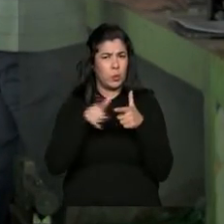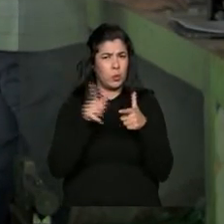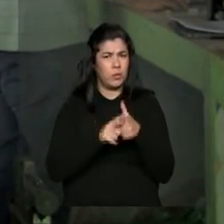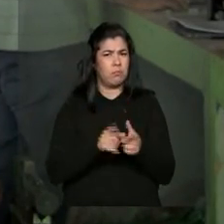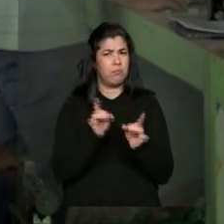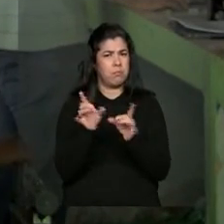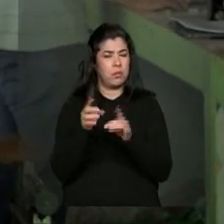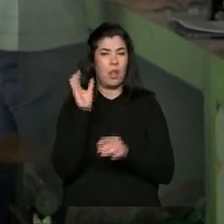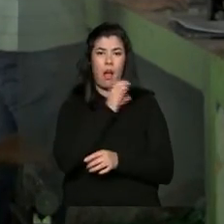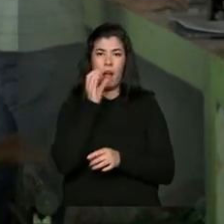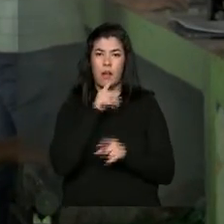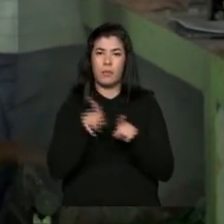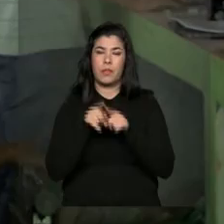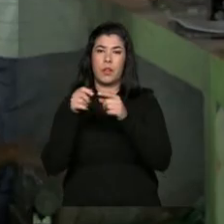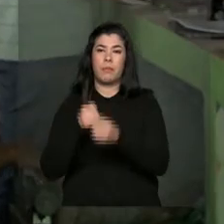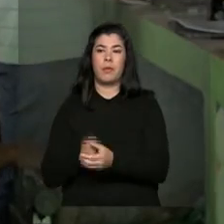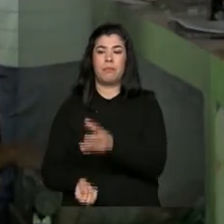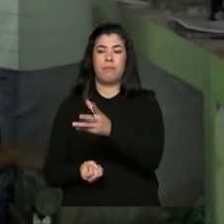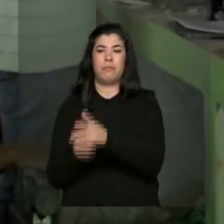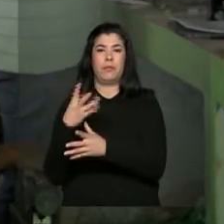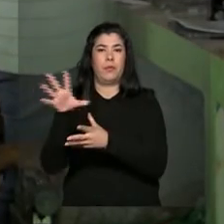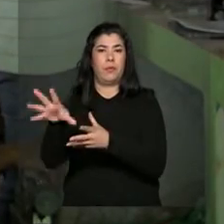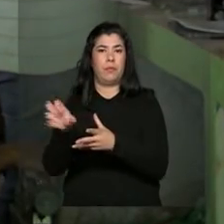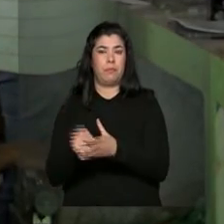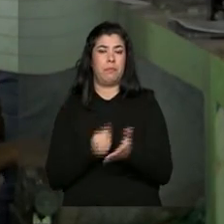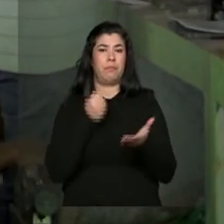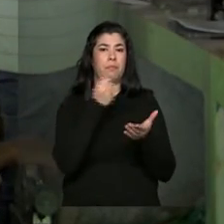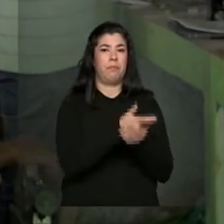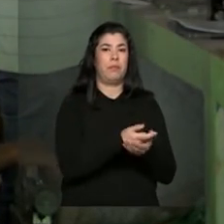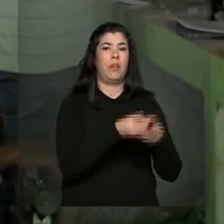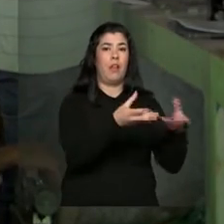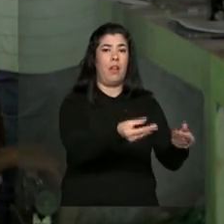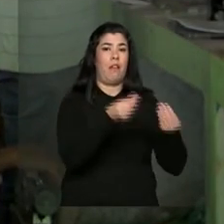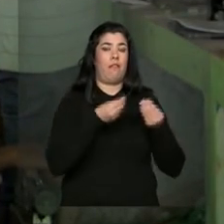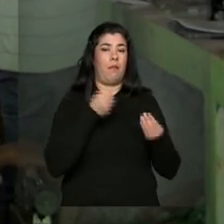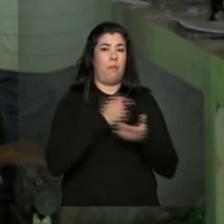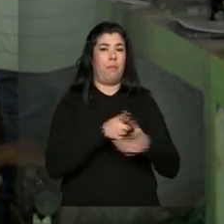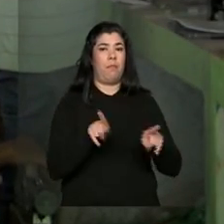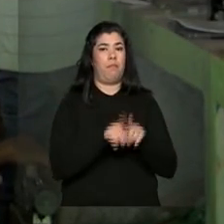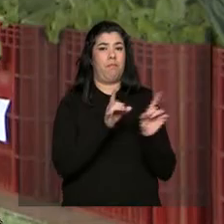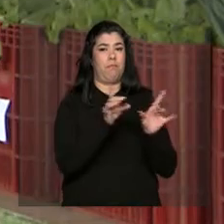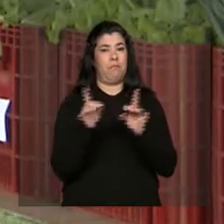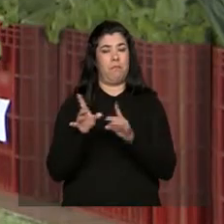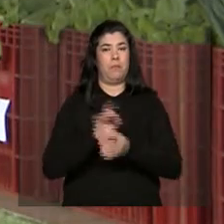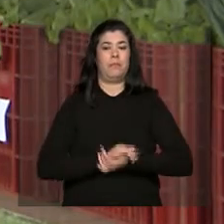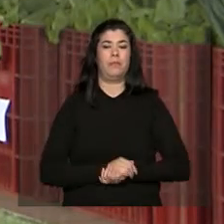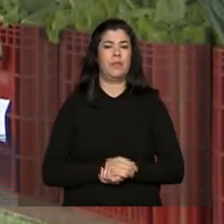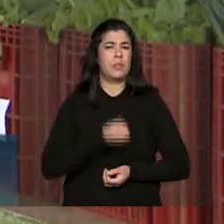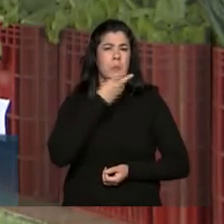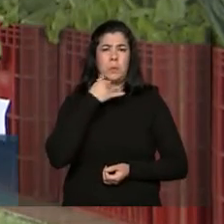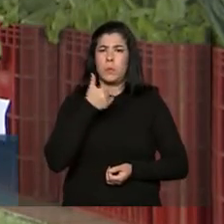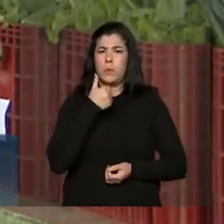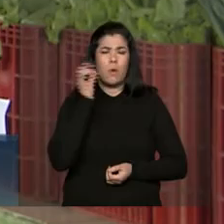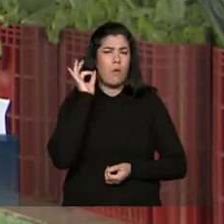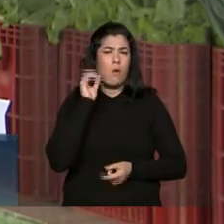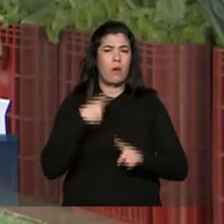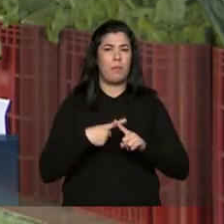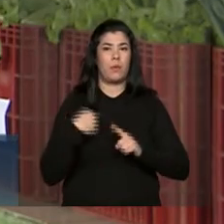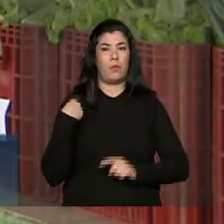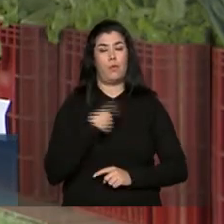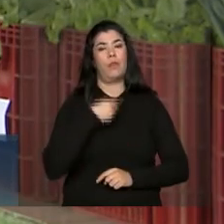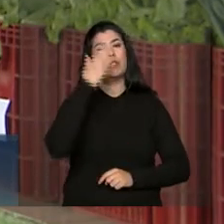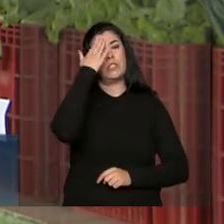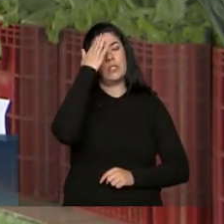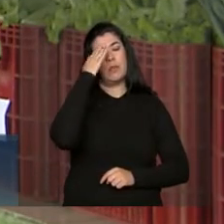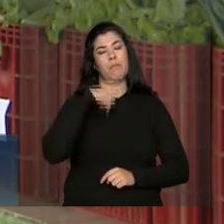significa mais rapidez na hora de receber o pagamento pelos produtos vendidos para o programa. Está sendo ótima, né? Porque a gente sabe que